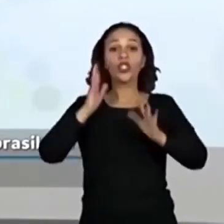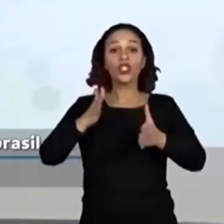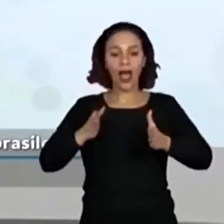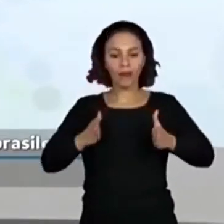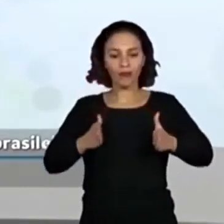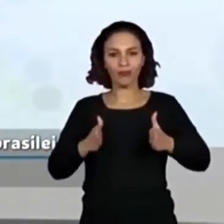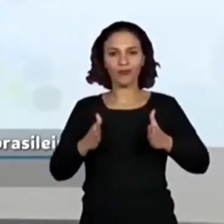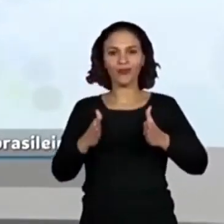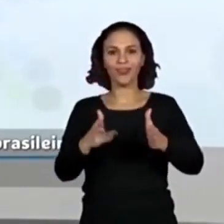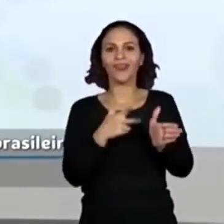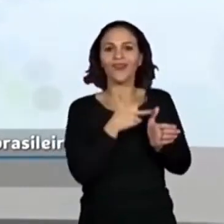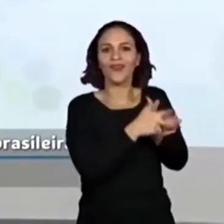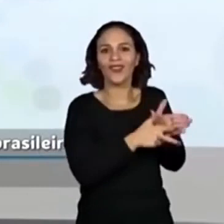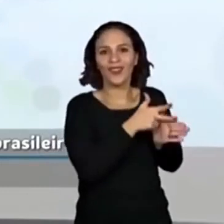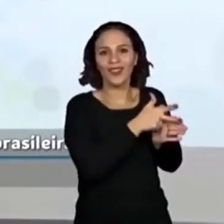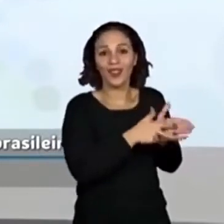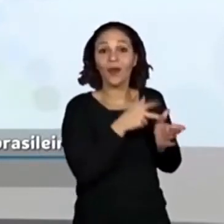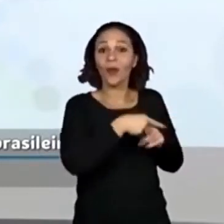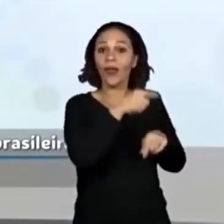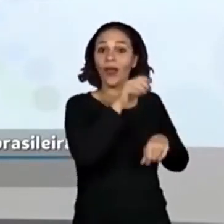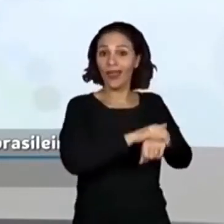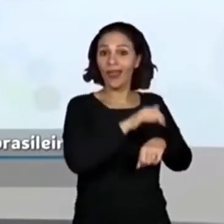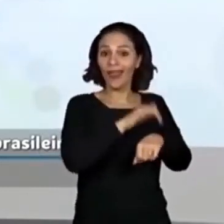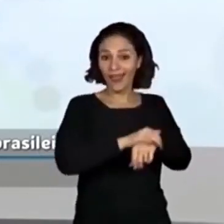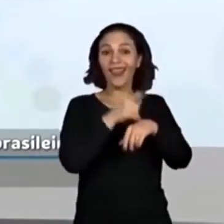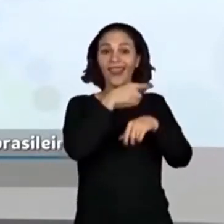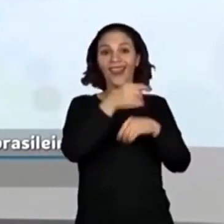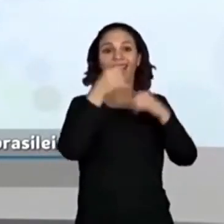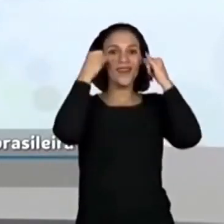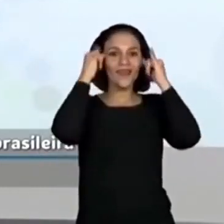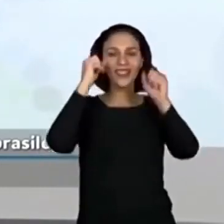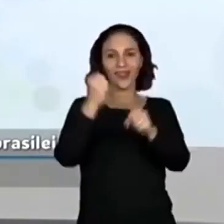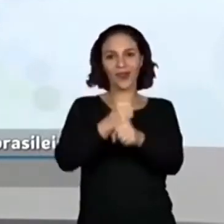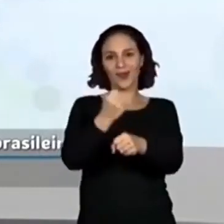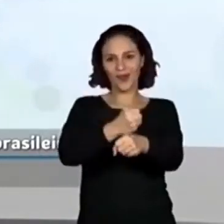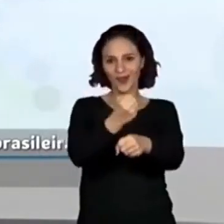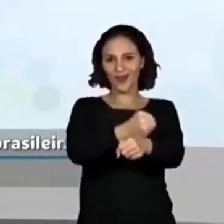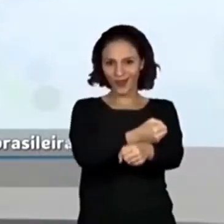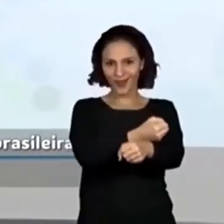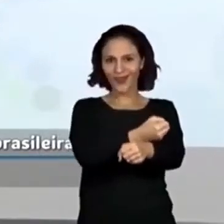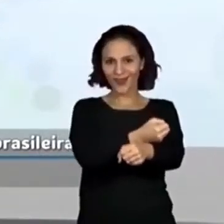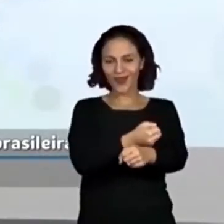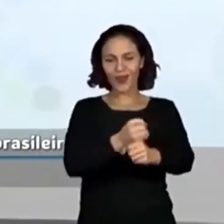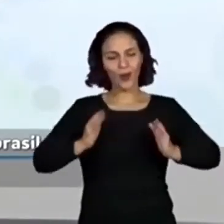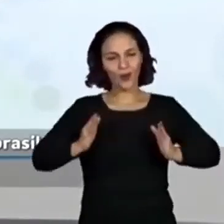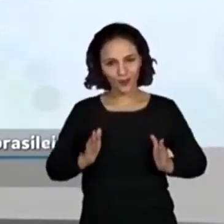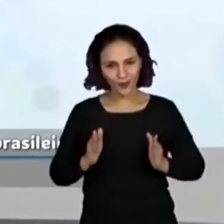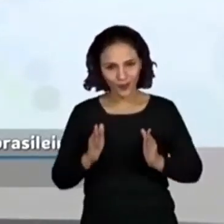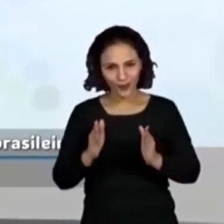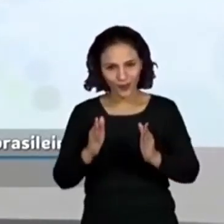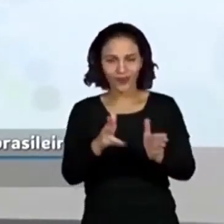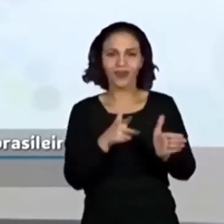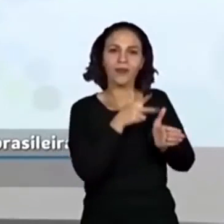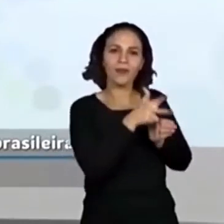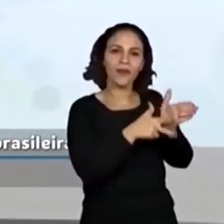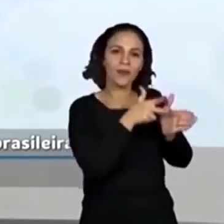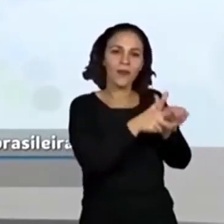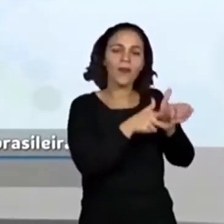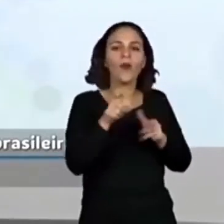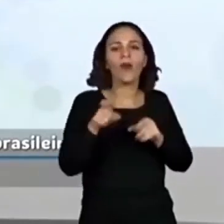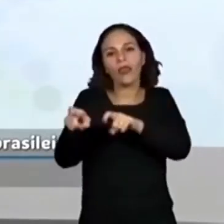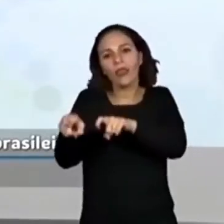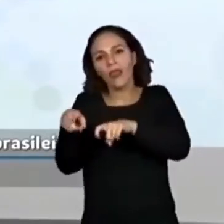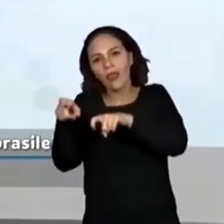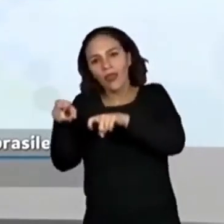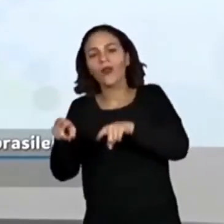ferroviária, porque os próprios fazendeiros construíram as ferrovias que ligaram aqui o interior